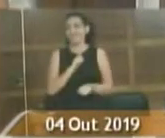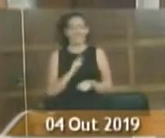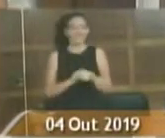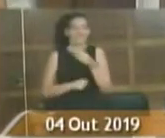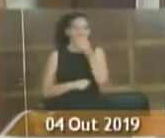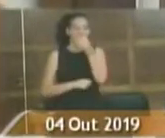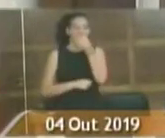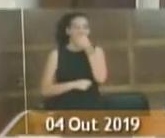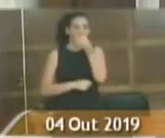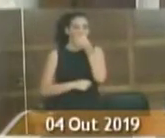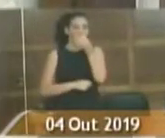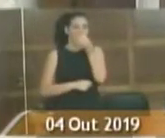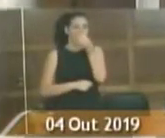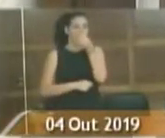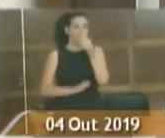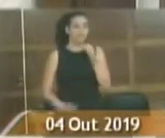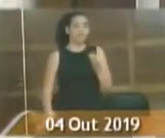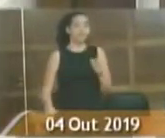secreção.